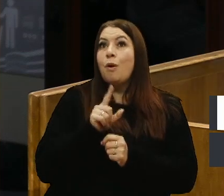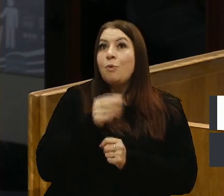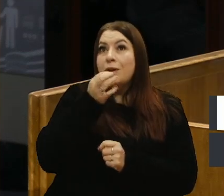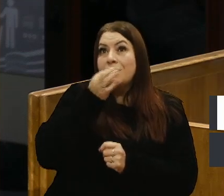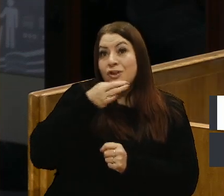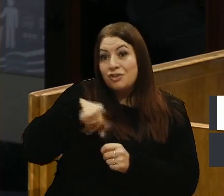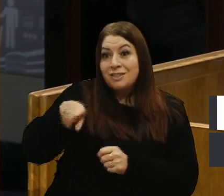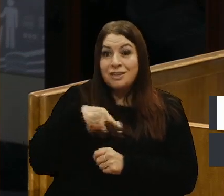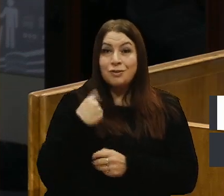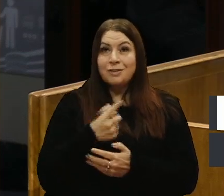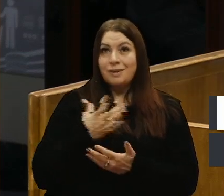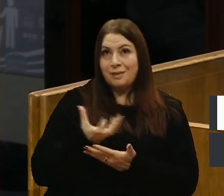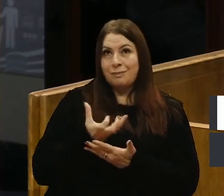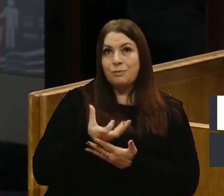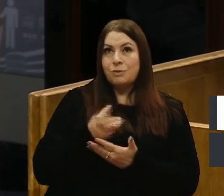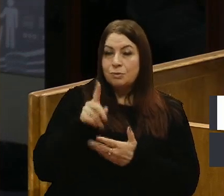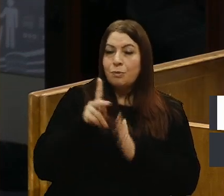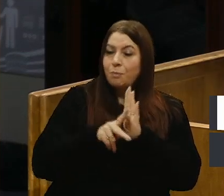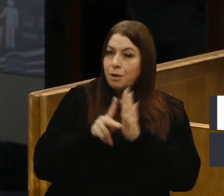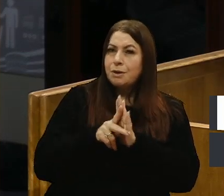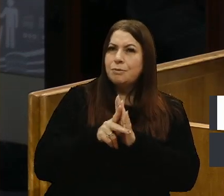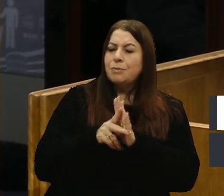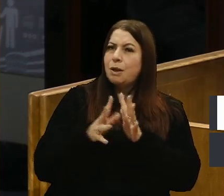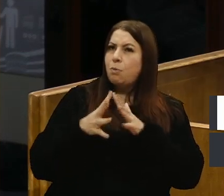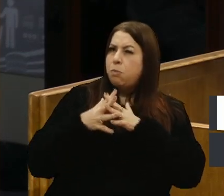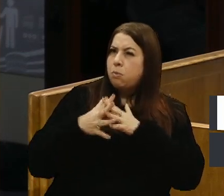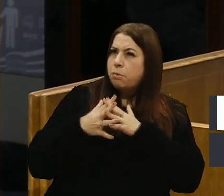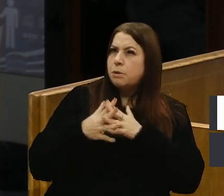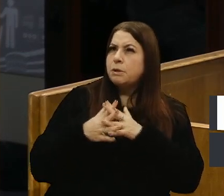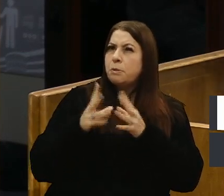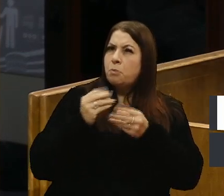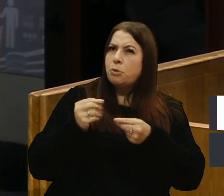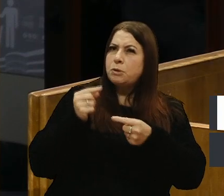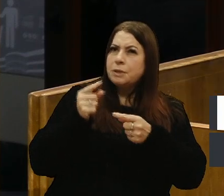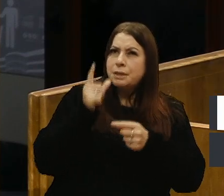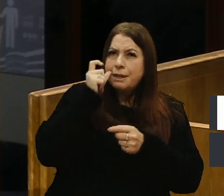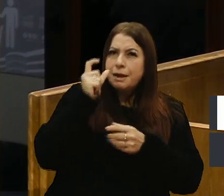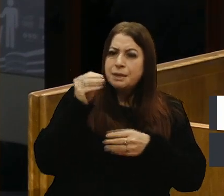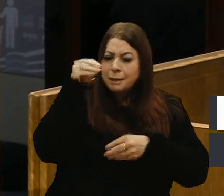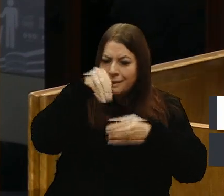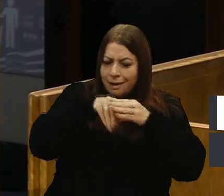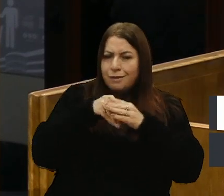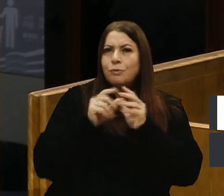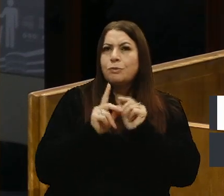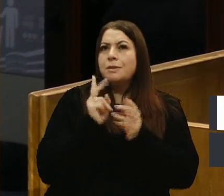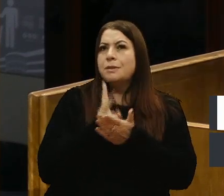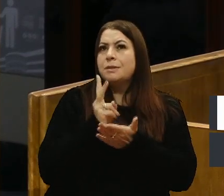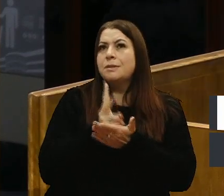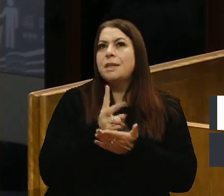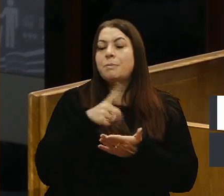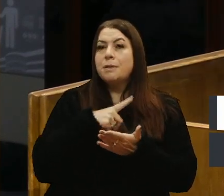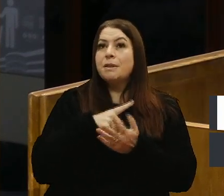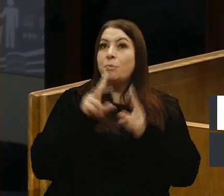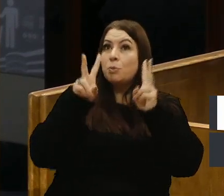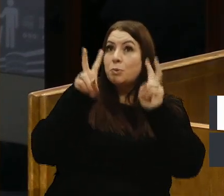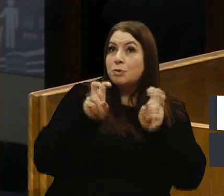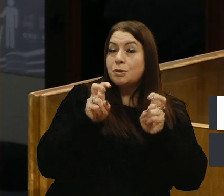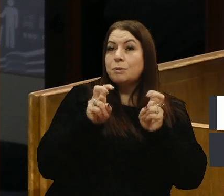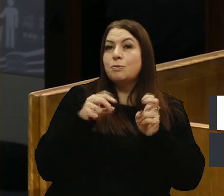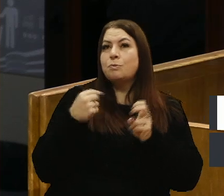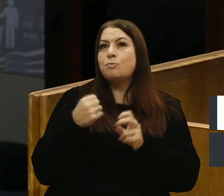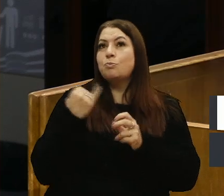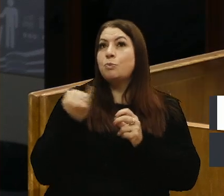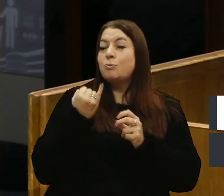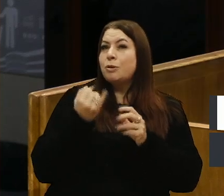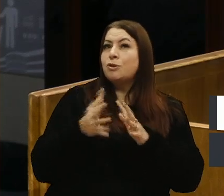que nós queremos. E um plano diretor é tão complexo, com tantos interesses, que realmente sempre é um tema e um assunto muito